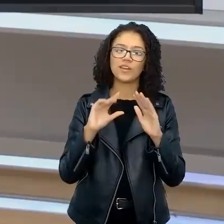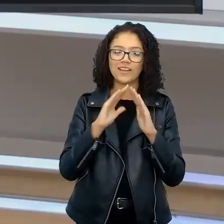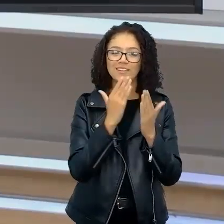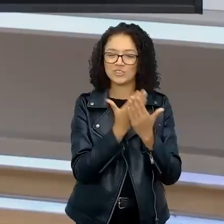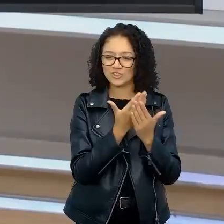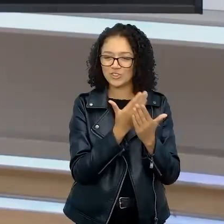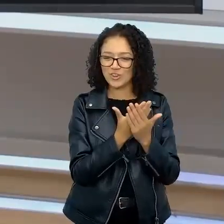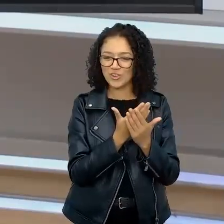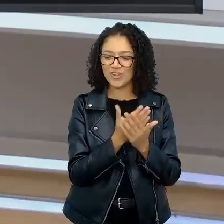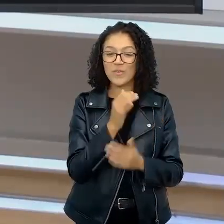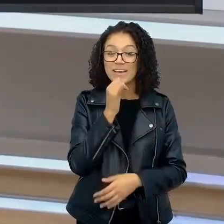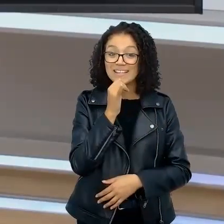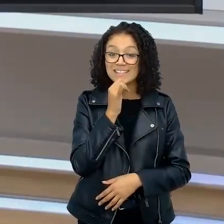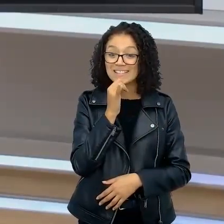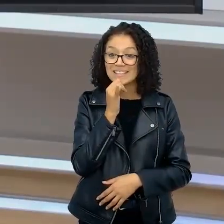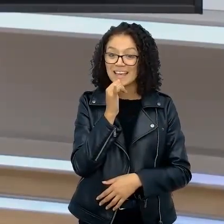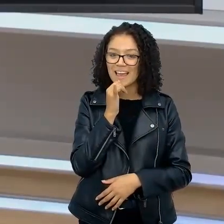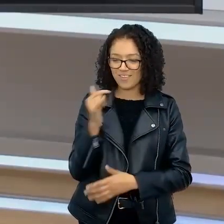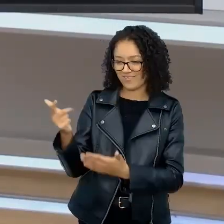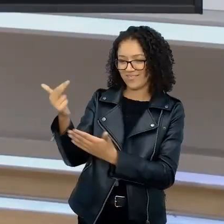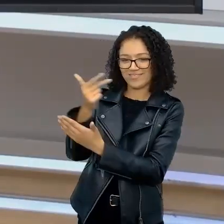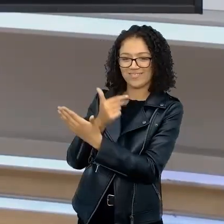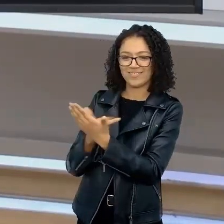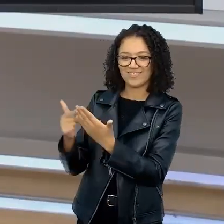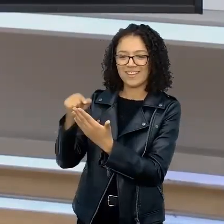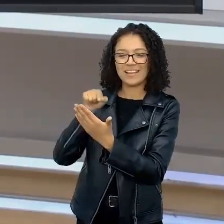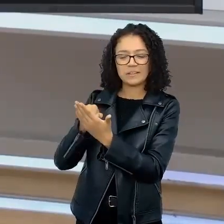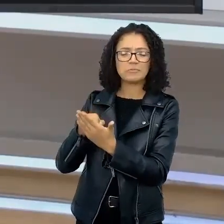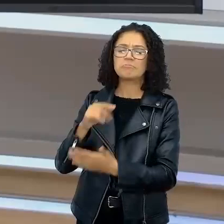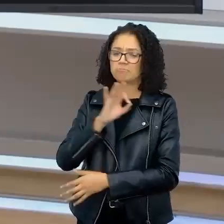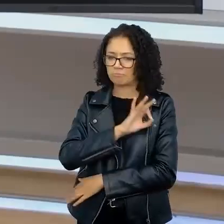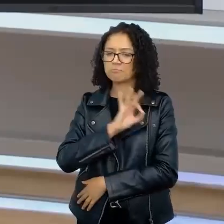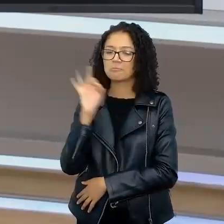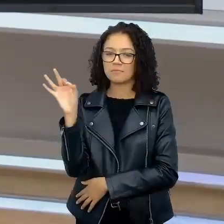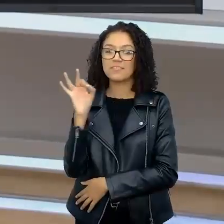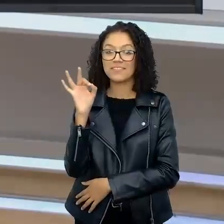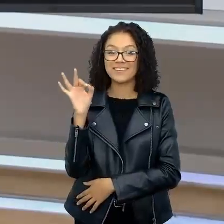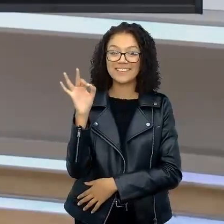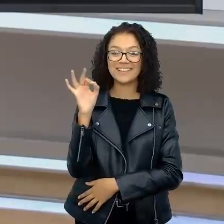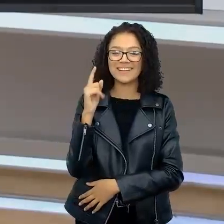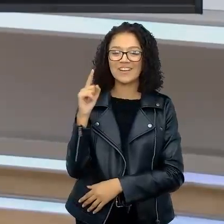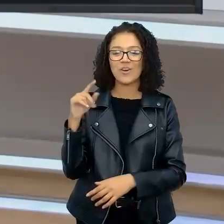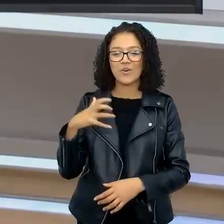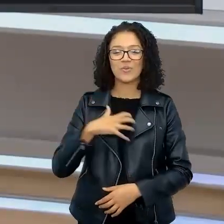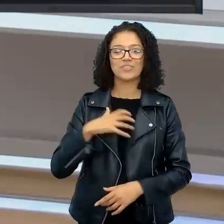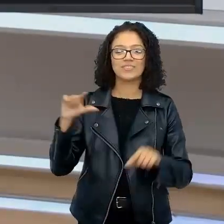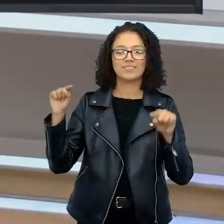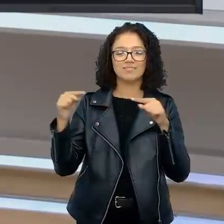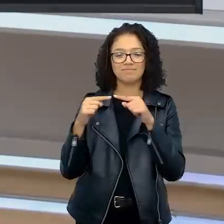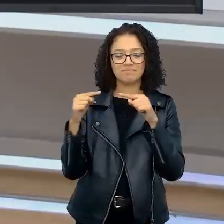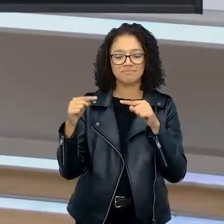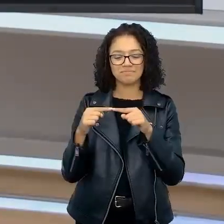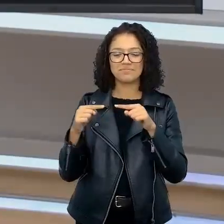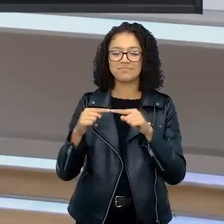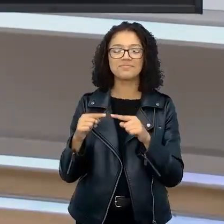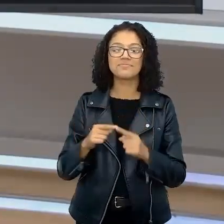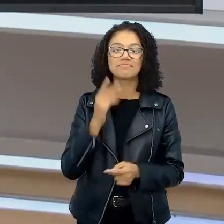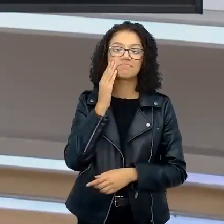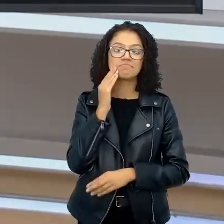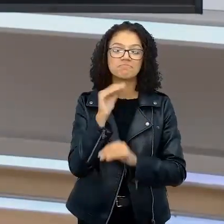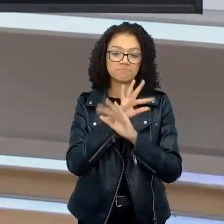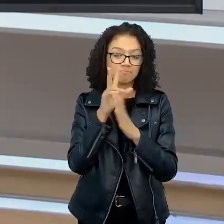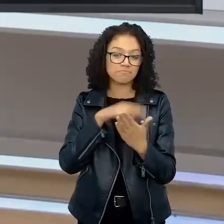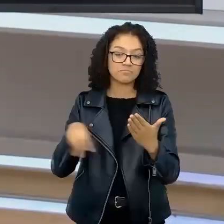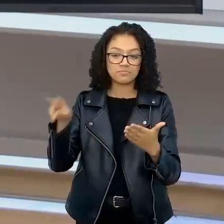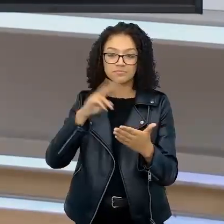do exemplo do cyberbullying, né? Eu acho muito legal, assim, porque eu acho que casa muito com o que a gente está trazendo hoje e nesse